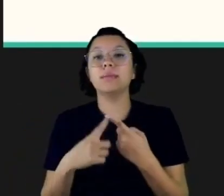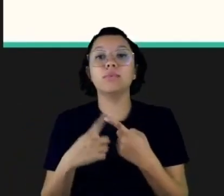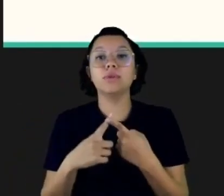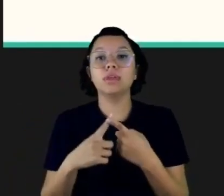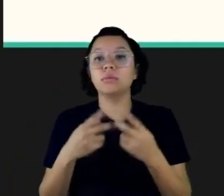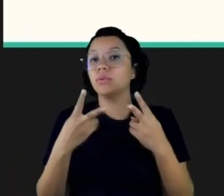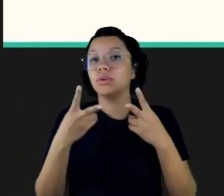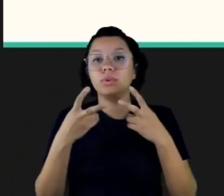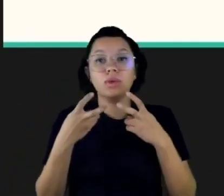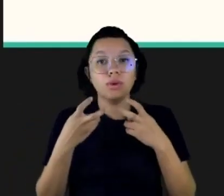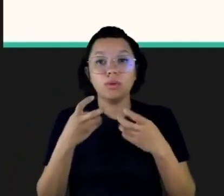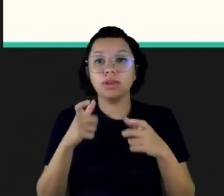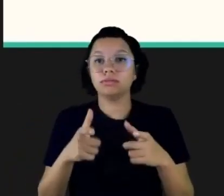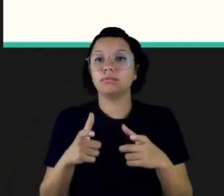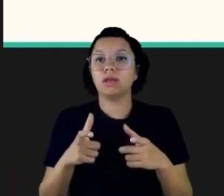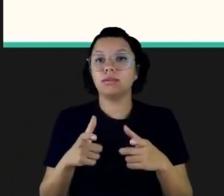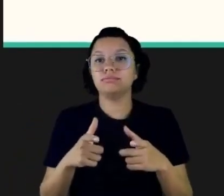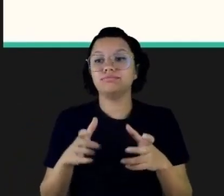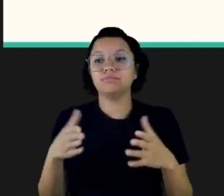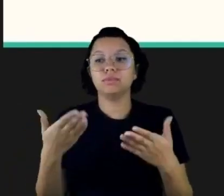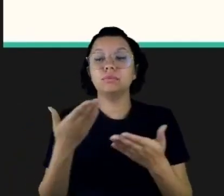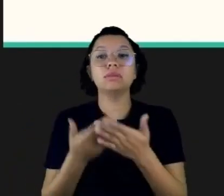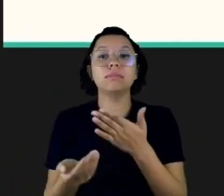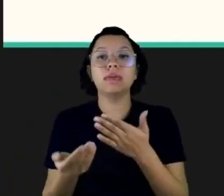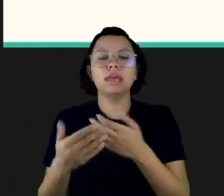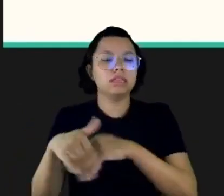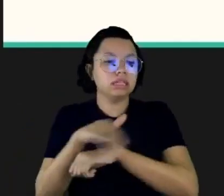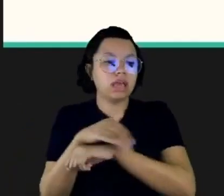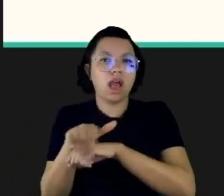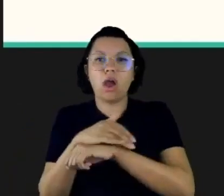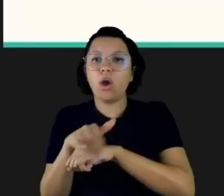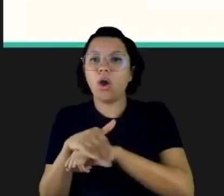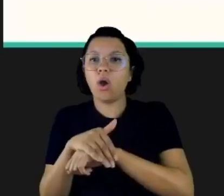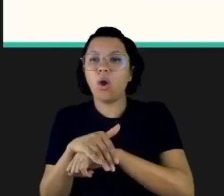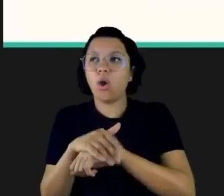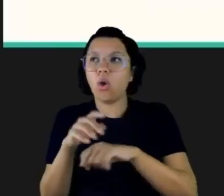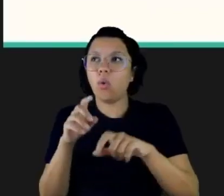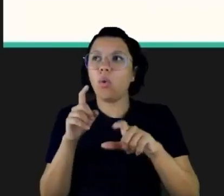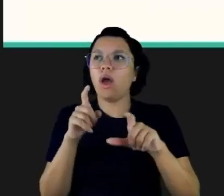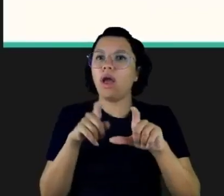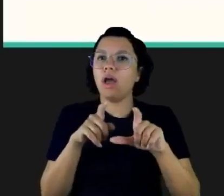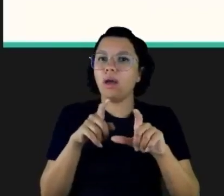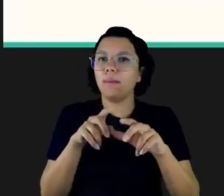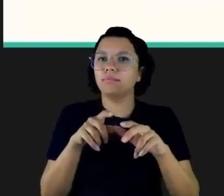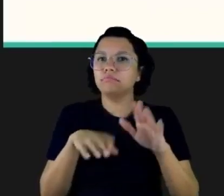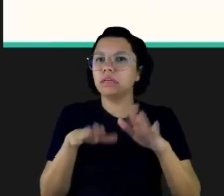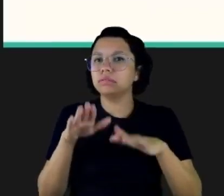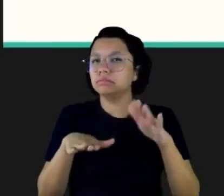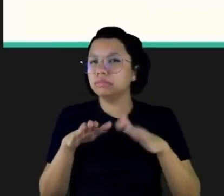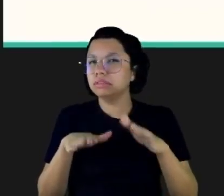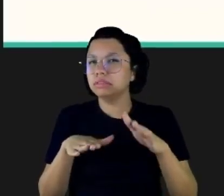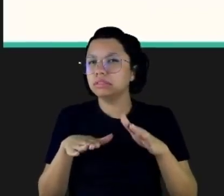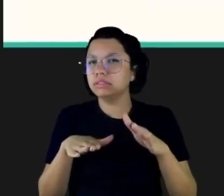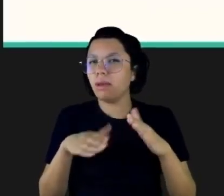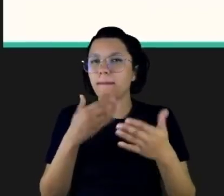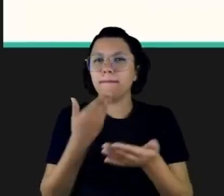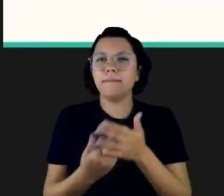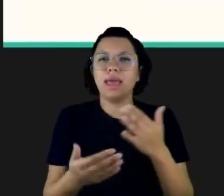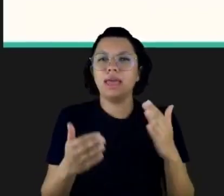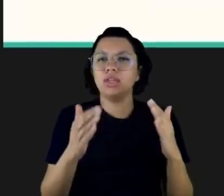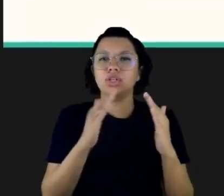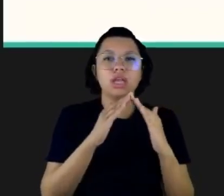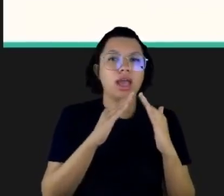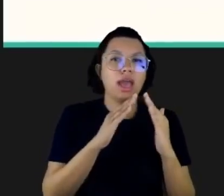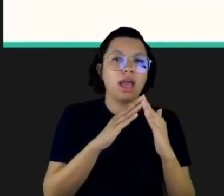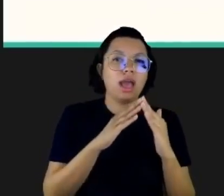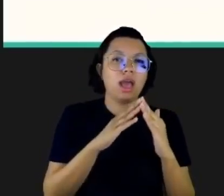lugar. Então, se perdem na rua. Dependendo do avanço da doença, eles se perdem dentro de casa. Você fala assim, vai lá na cozinha e pega um